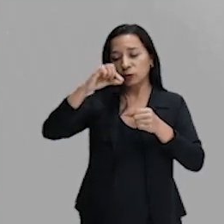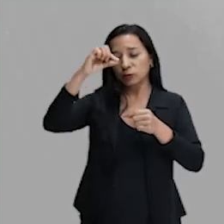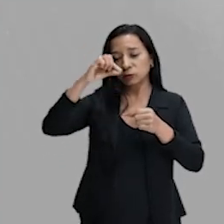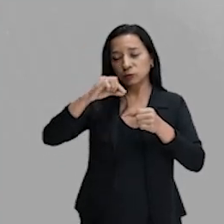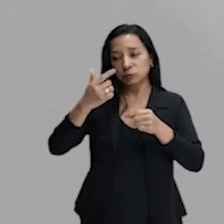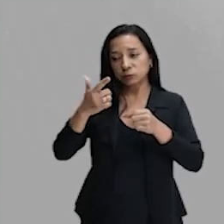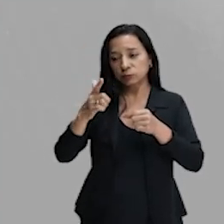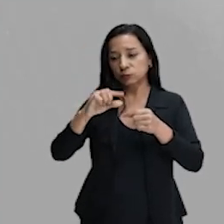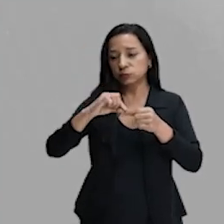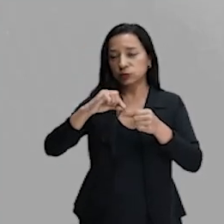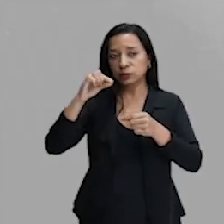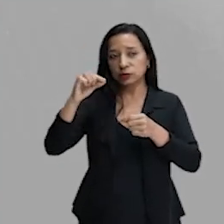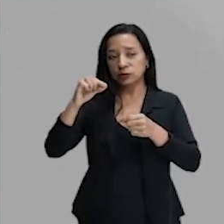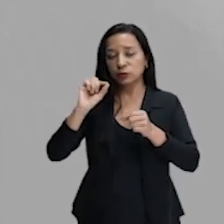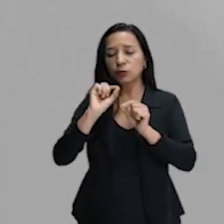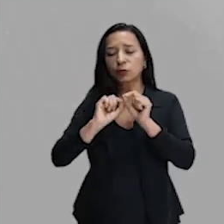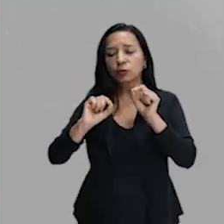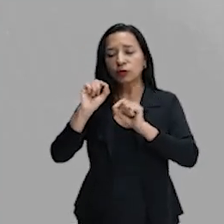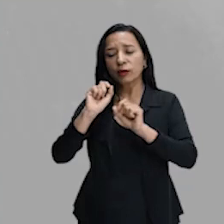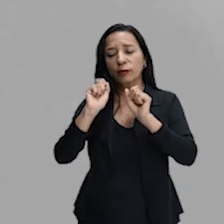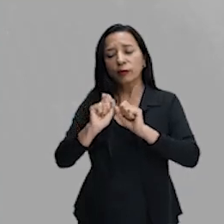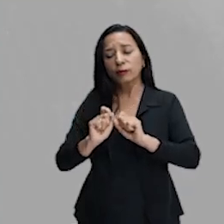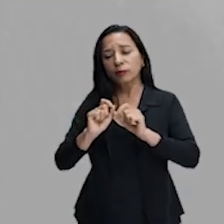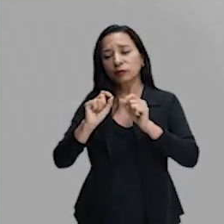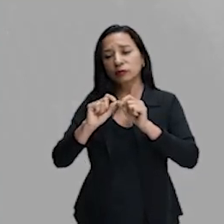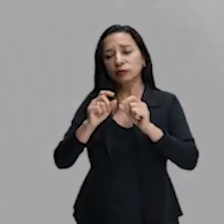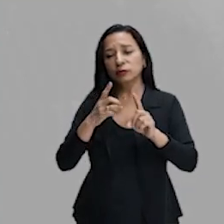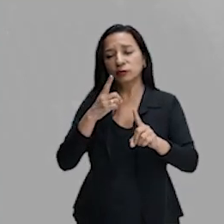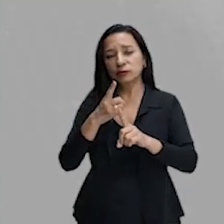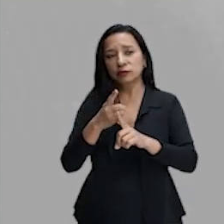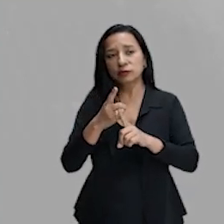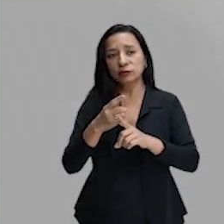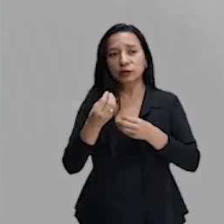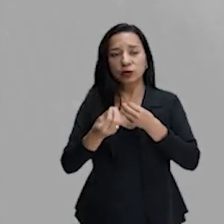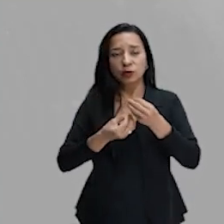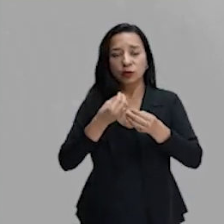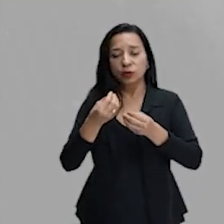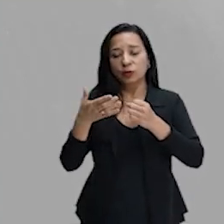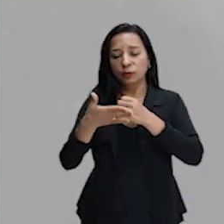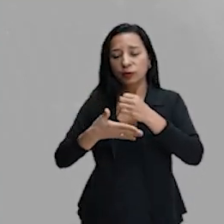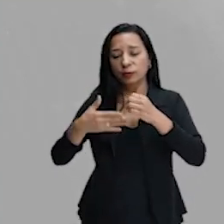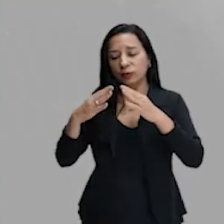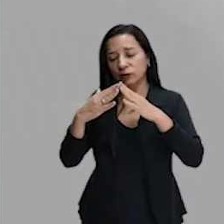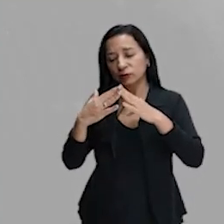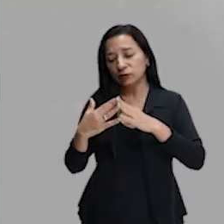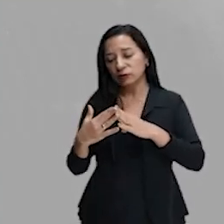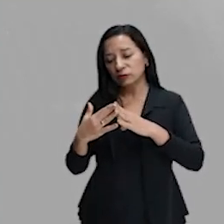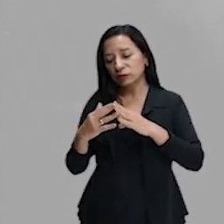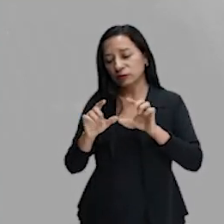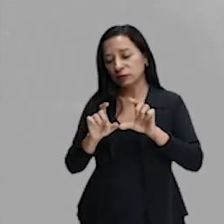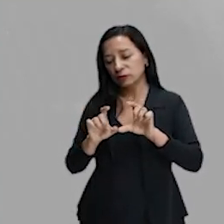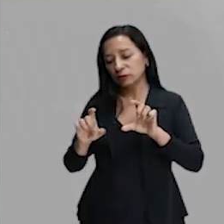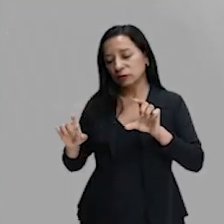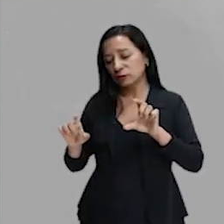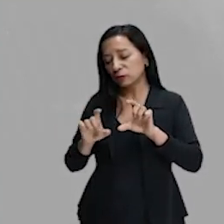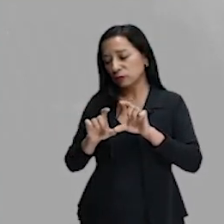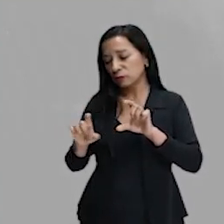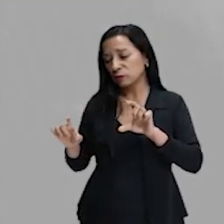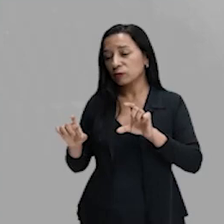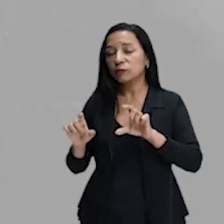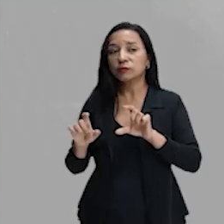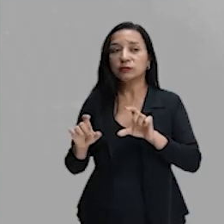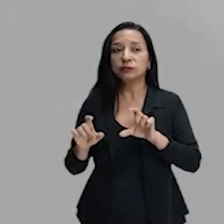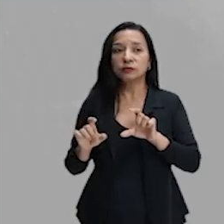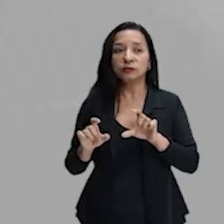tenho então o que que eu posso fazer como a questão tá me dizendo que essa base é um triângulo retângulo né olha aqui